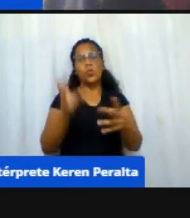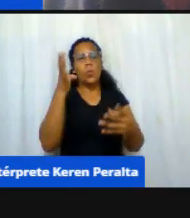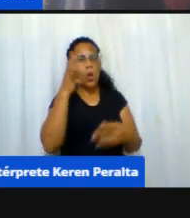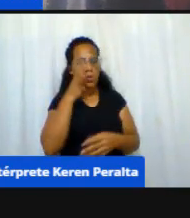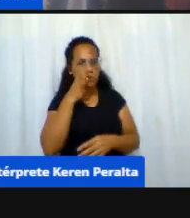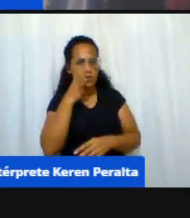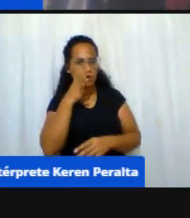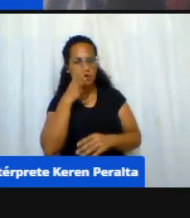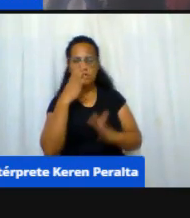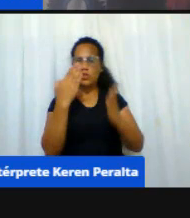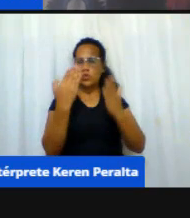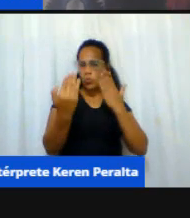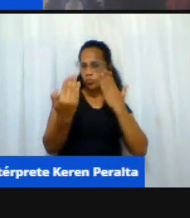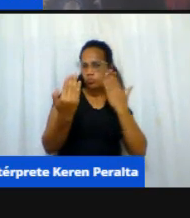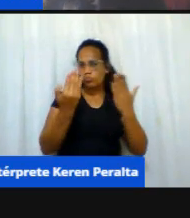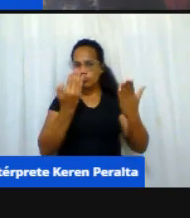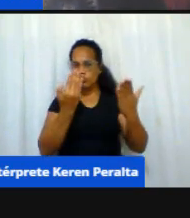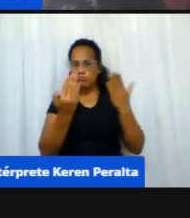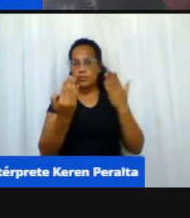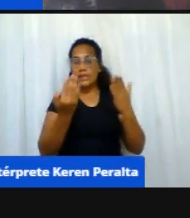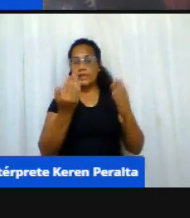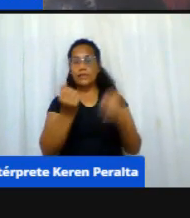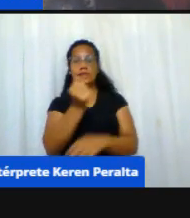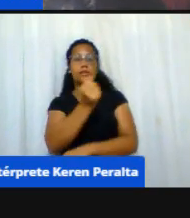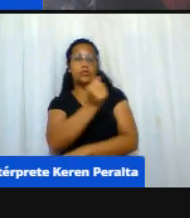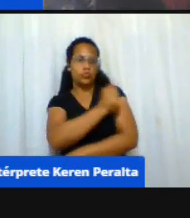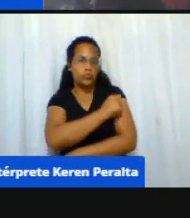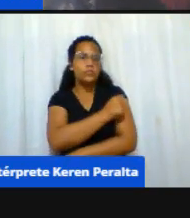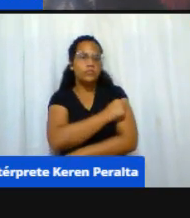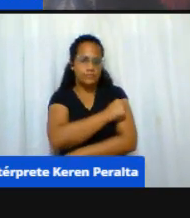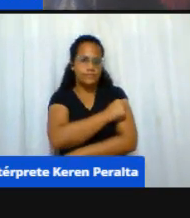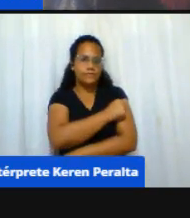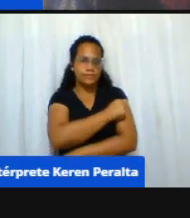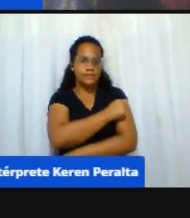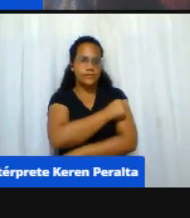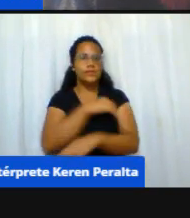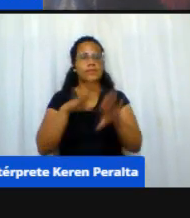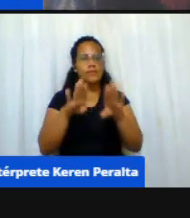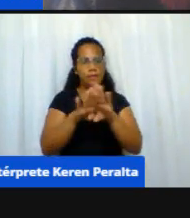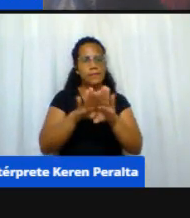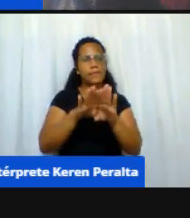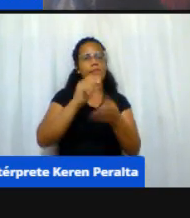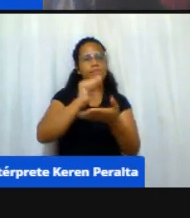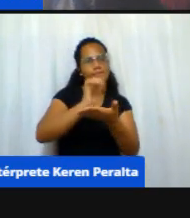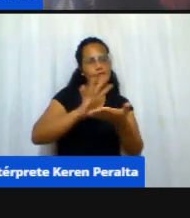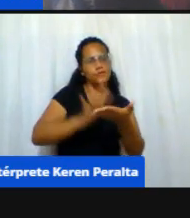aluno. Mas, enfim, foi também um exercício para subsidiar a escola.